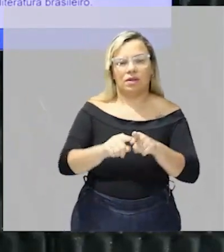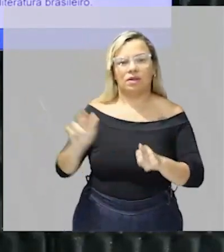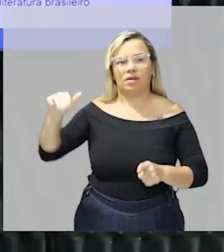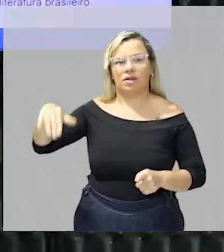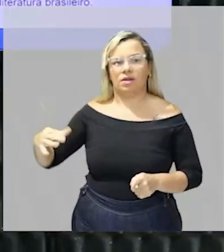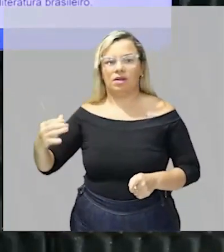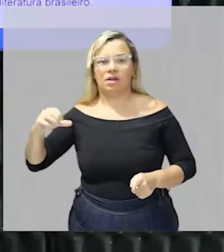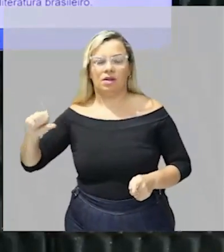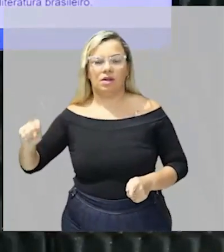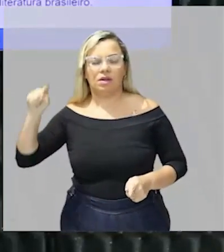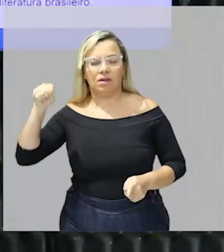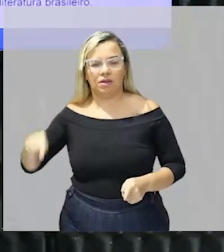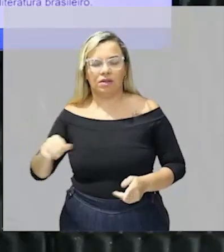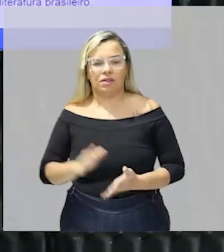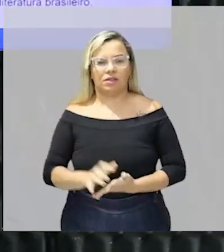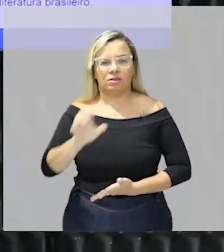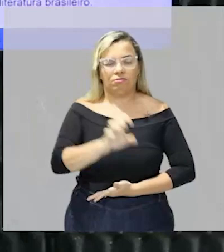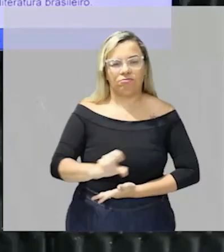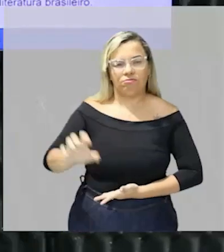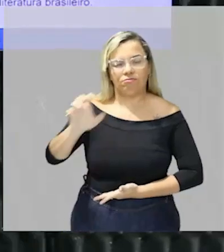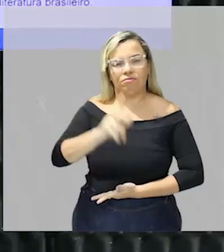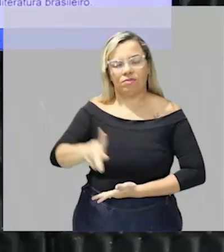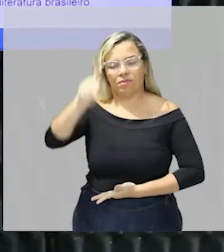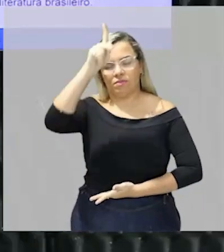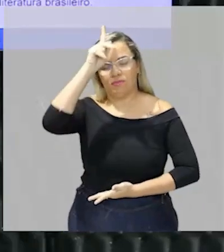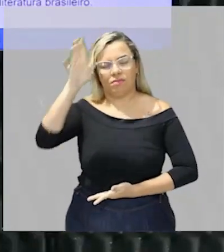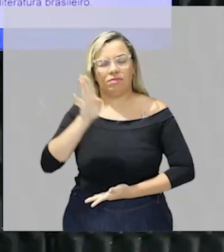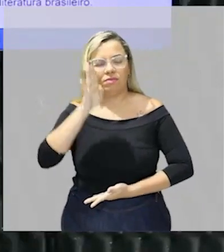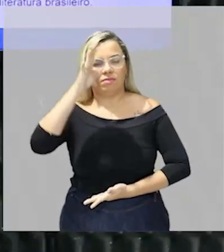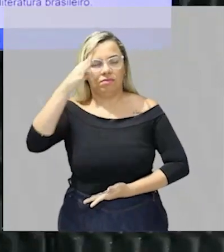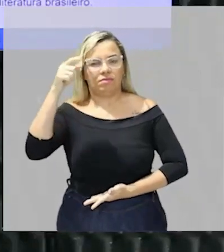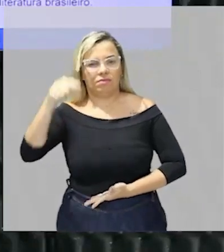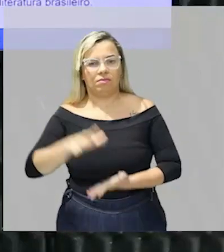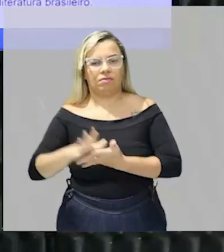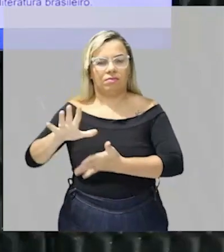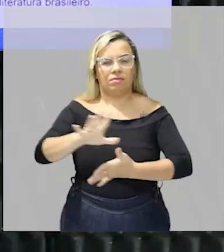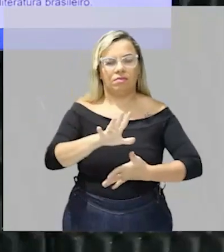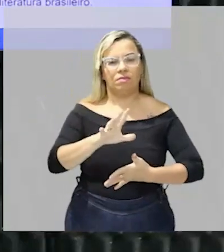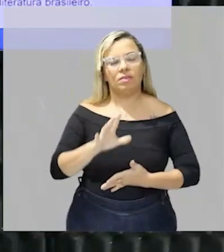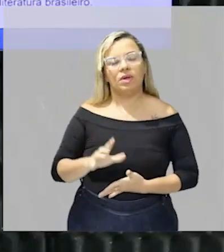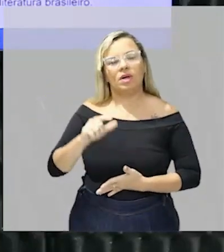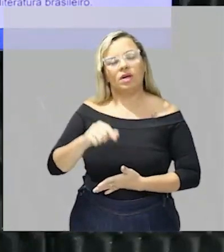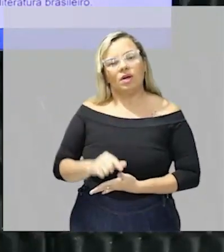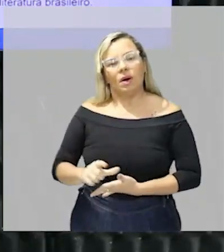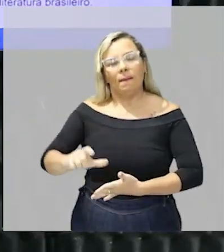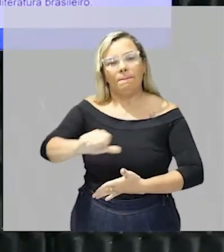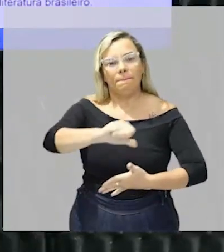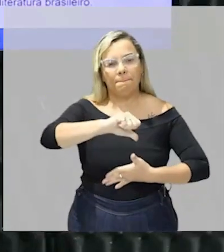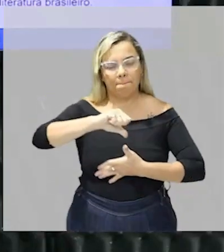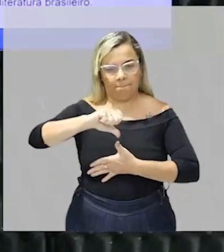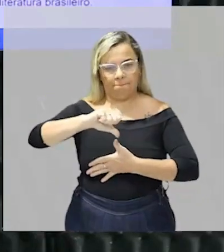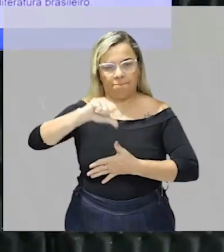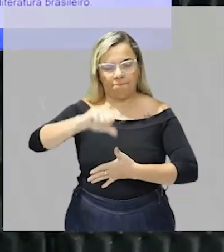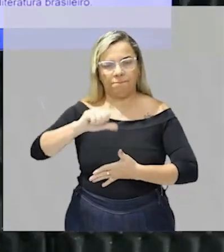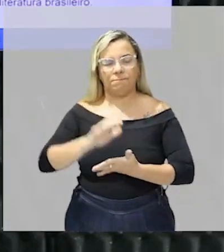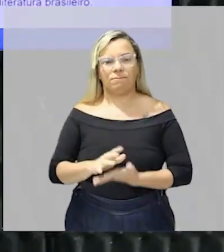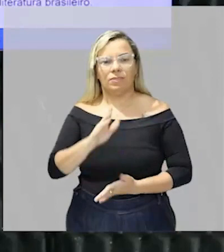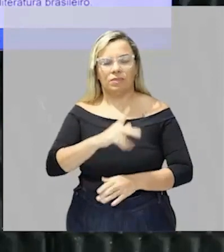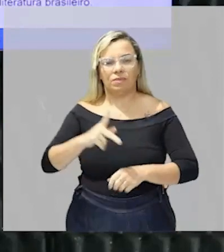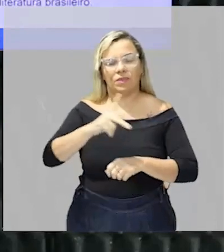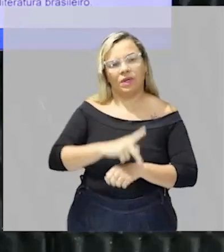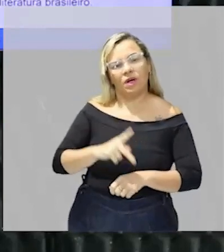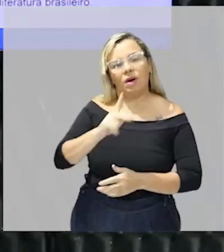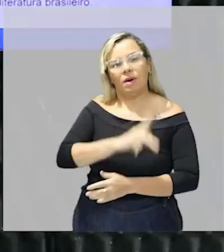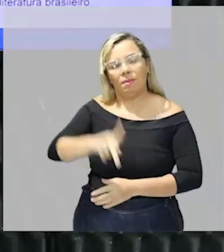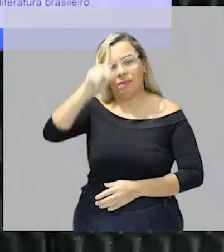altiplano peruano, onde ali se tem principalmente na América do Sul, Peru, Bolívia. Então, essa é a